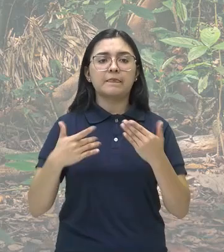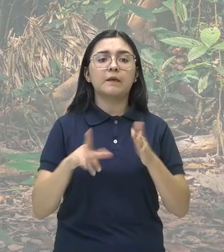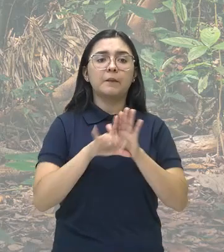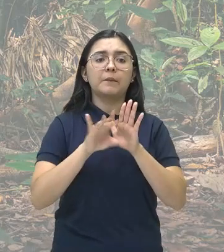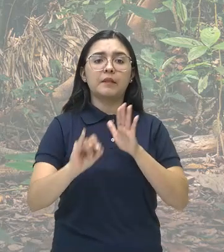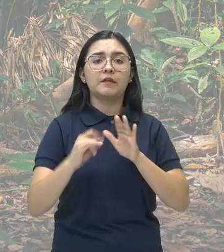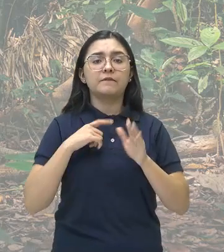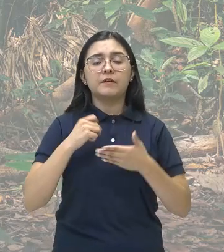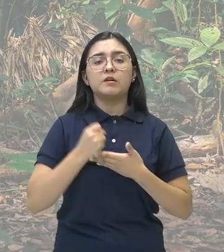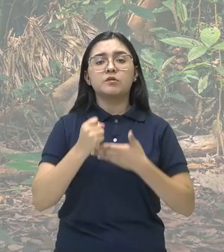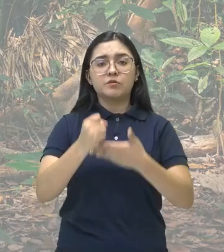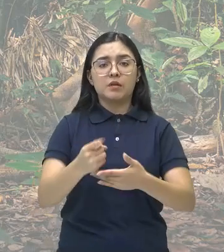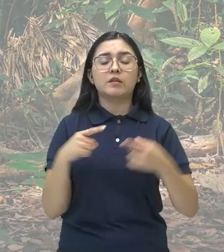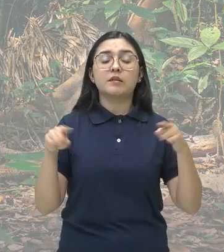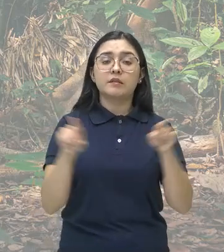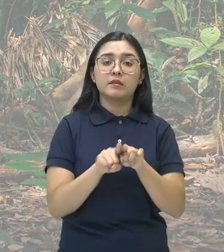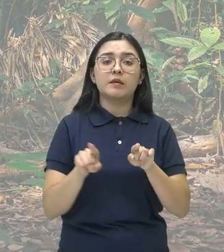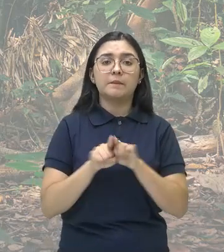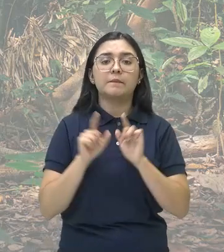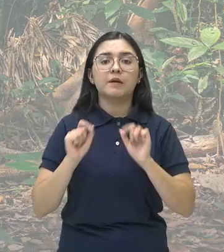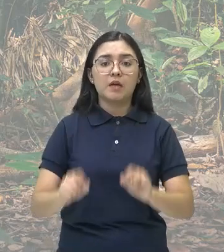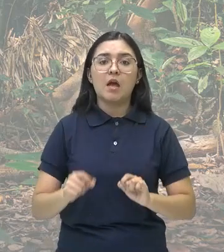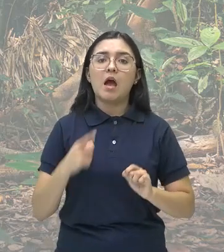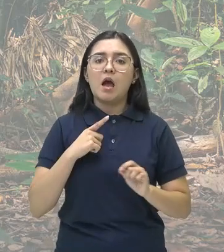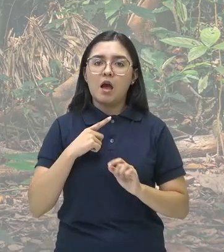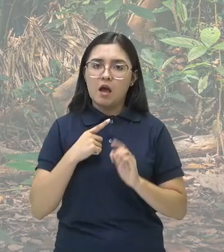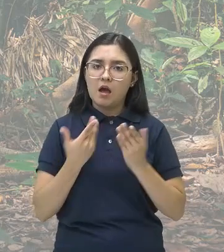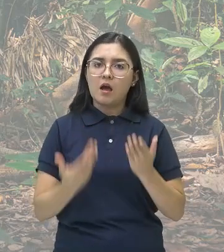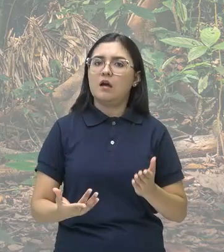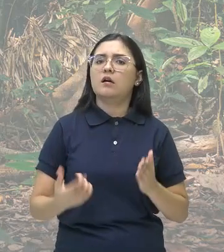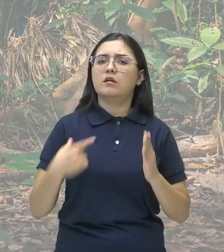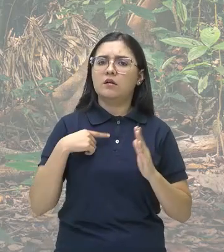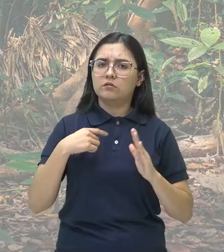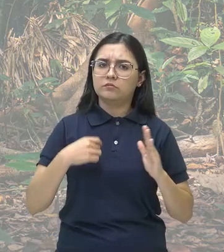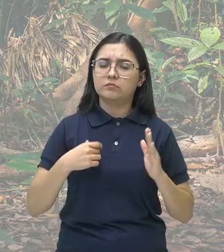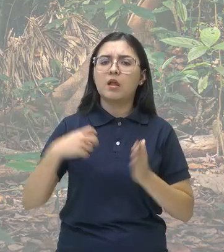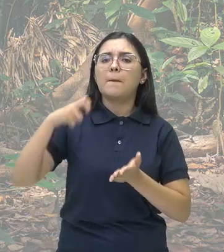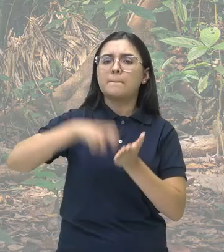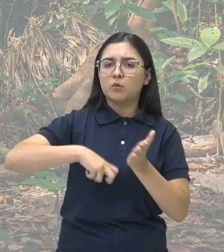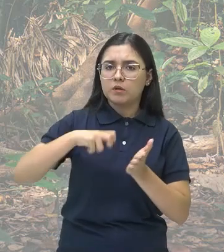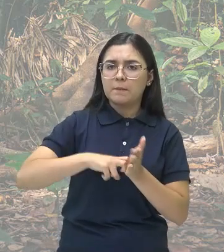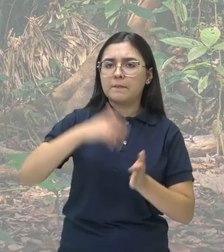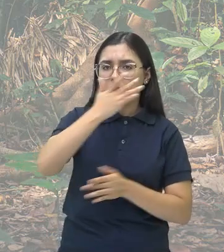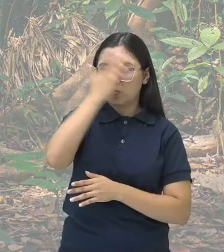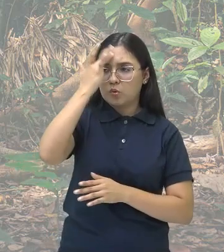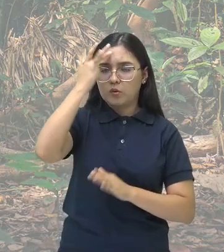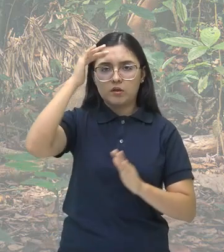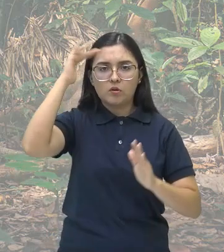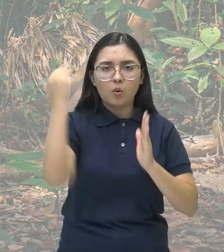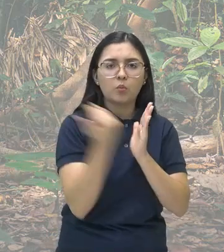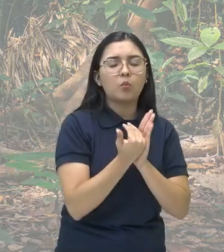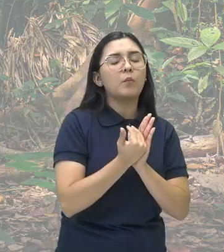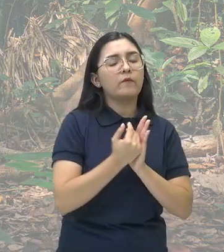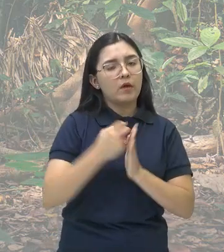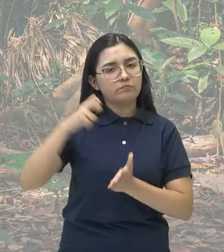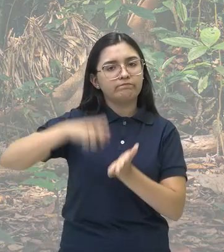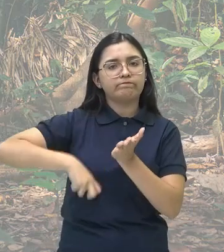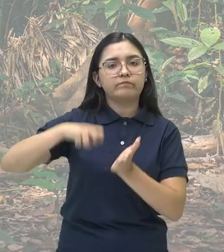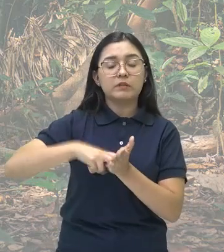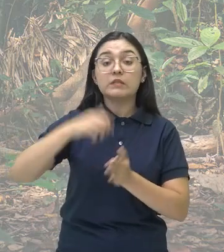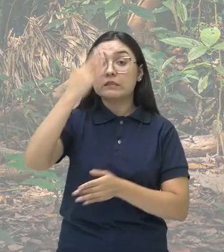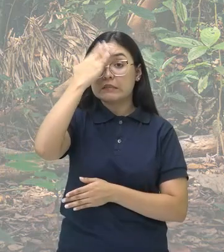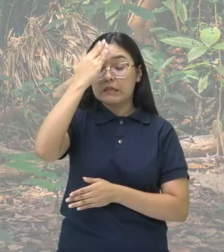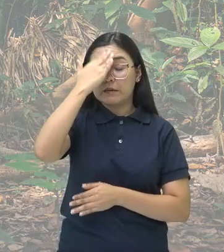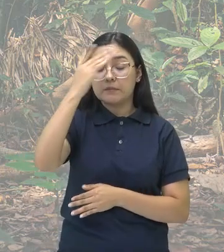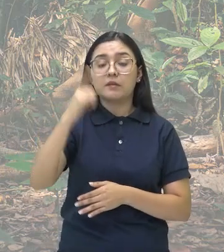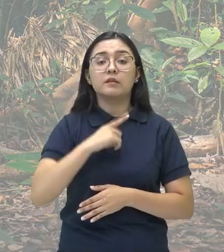que vai ajudar o que também? A punir quem não cumpre com esses objetivos aí, tá? A gente sabe que, às vezes,